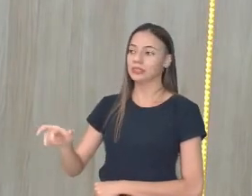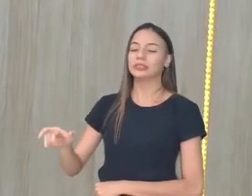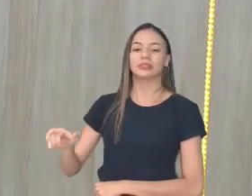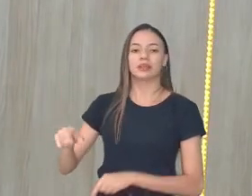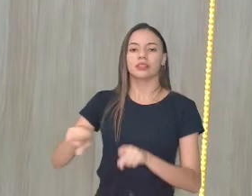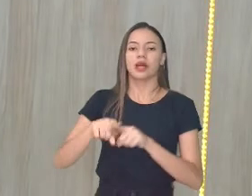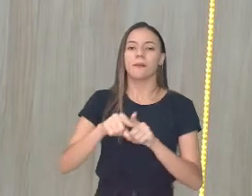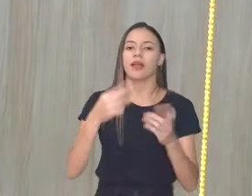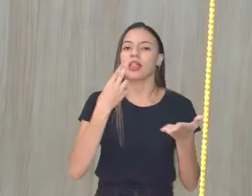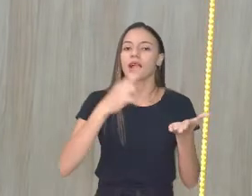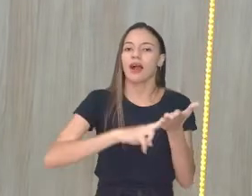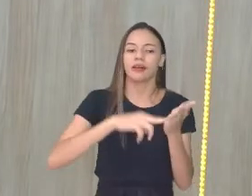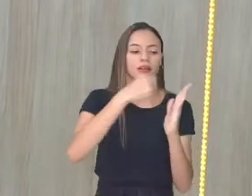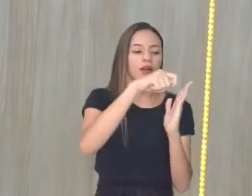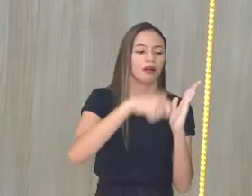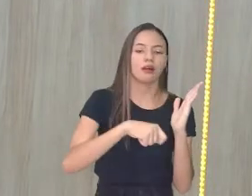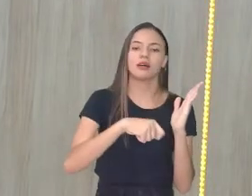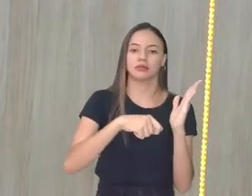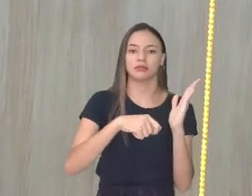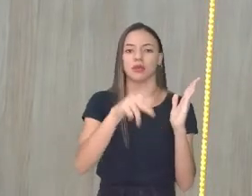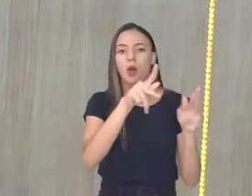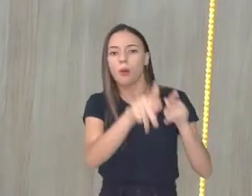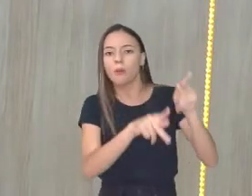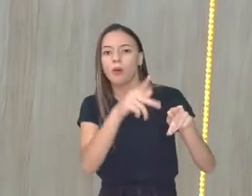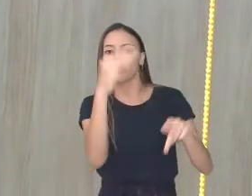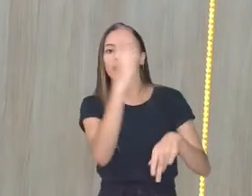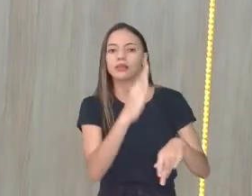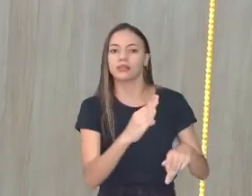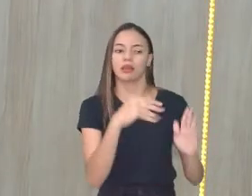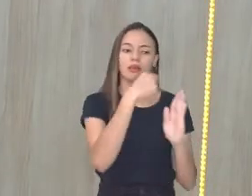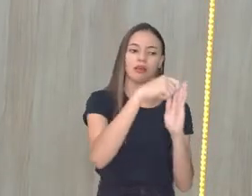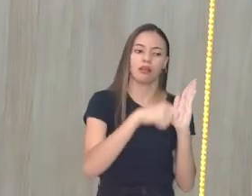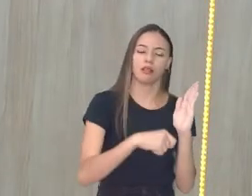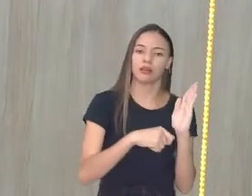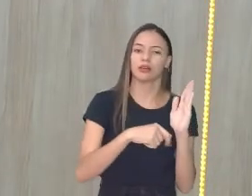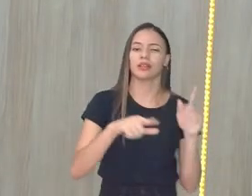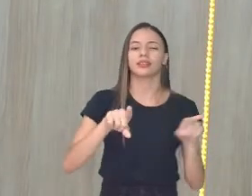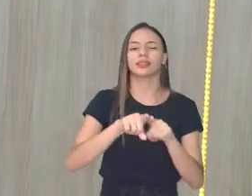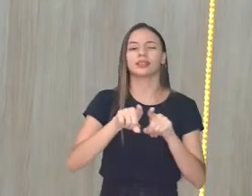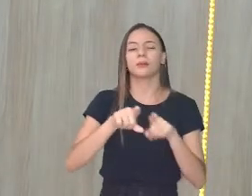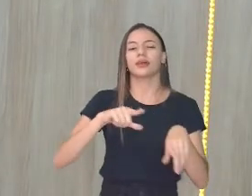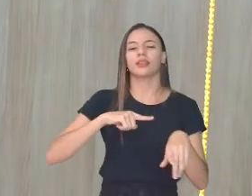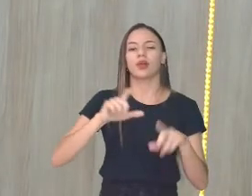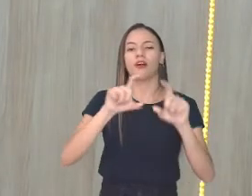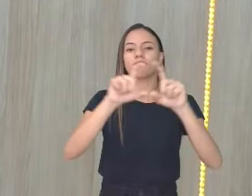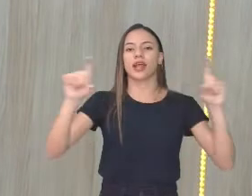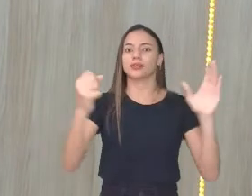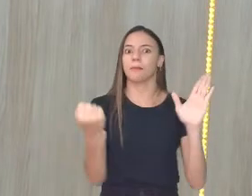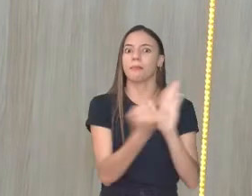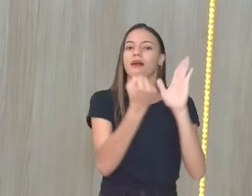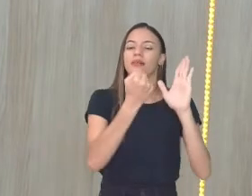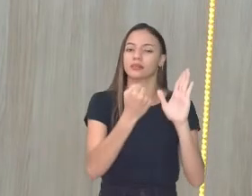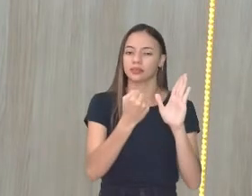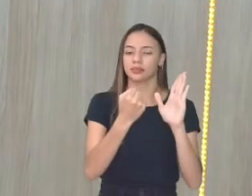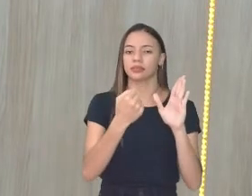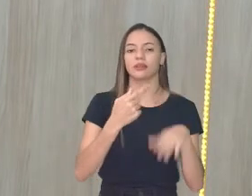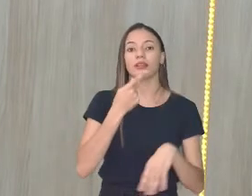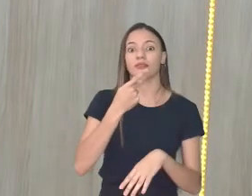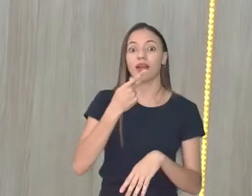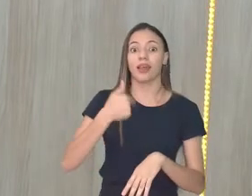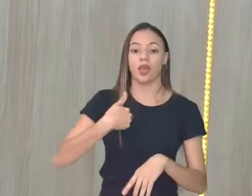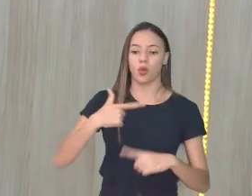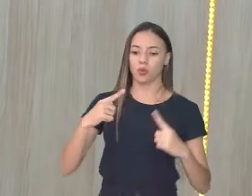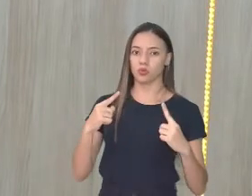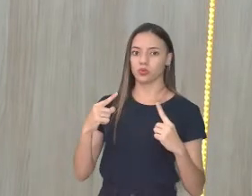carta, né, aos brasileiros, né, o pessoal lembra muito de uma frase, né, ele diz: eu